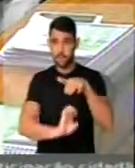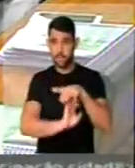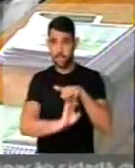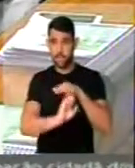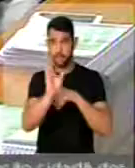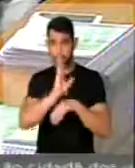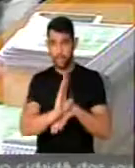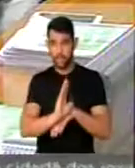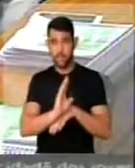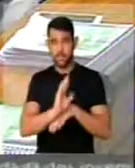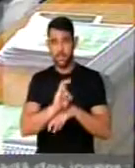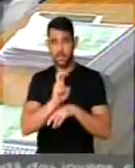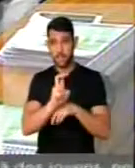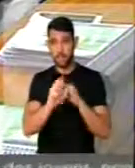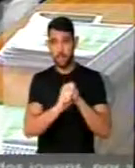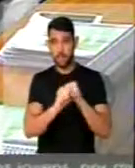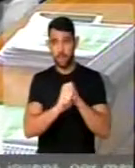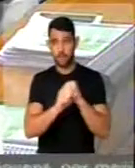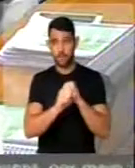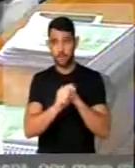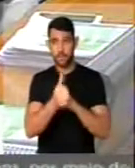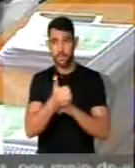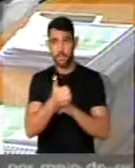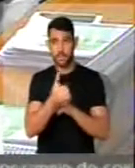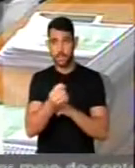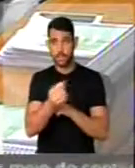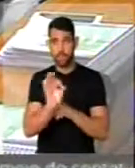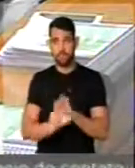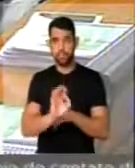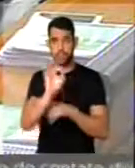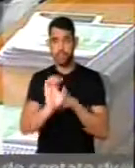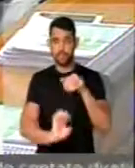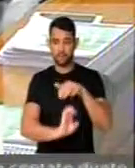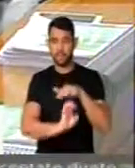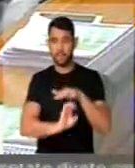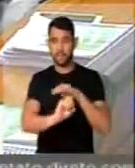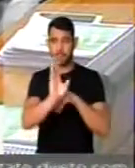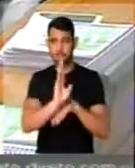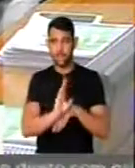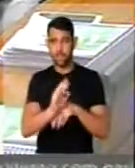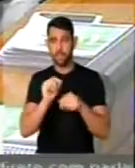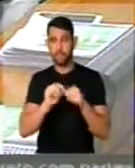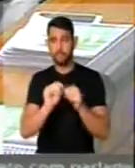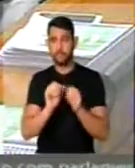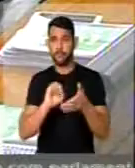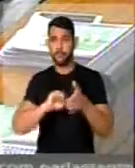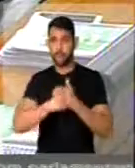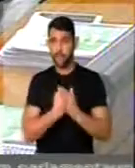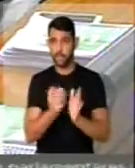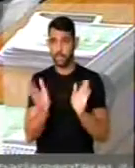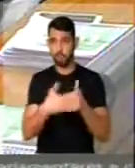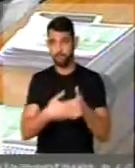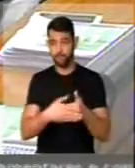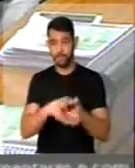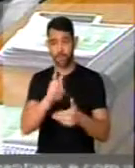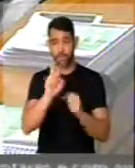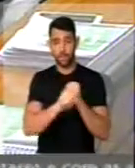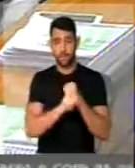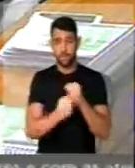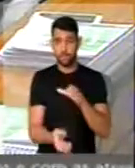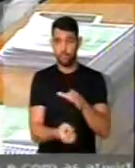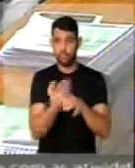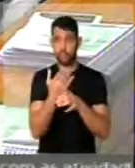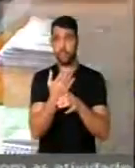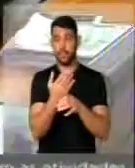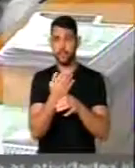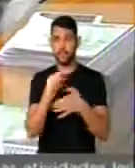empresas brasileiras, em 5 anos, 60% das empresas brasileiras morrem com 5 anos de idade.